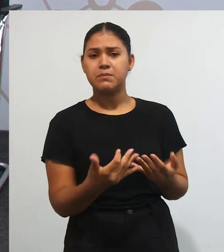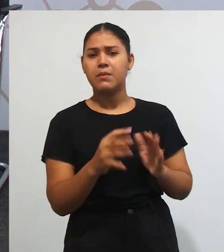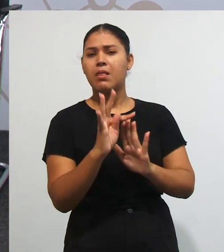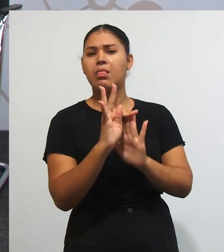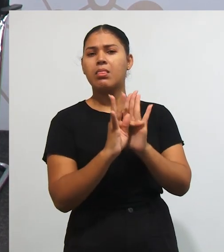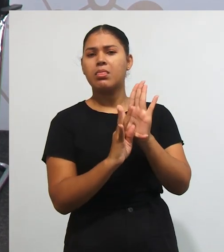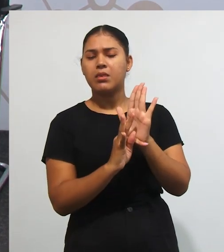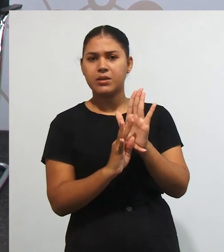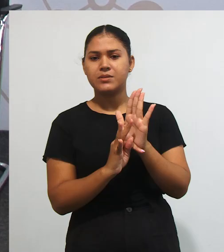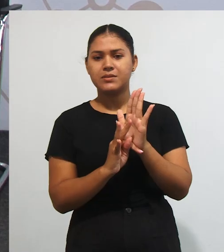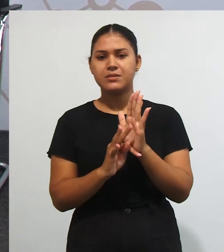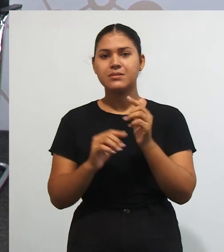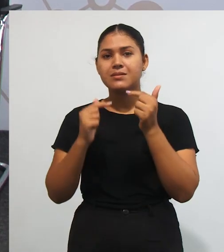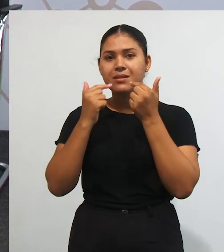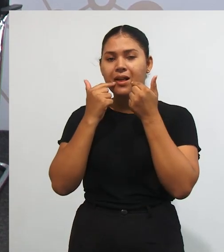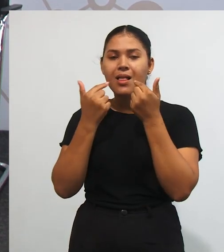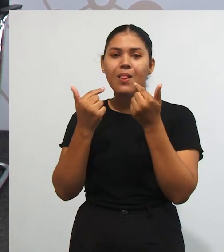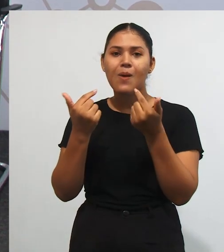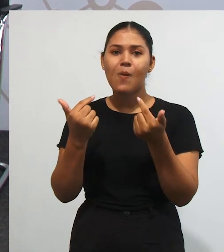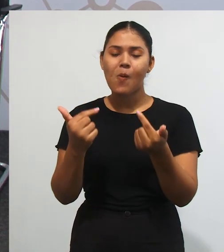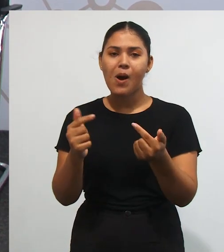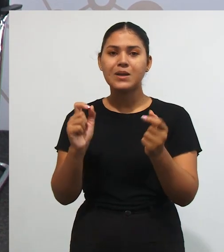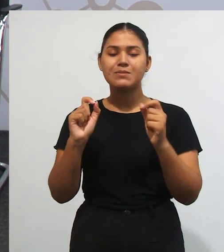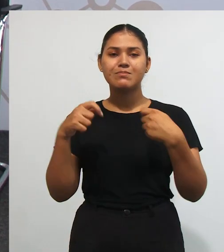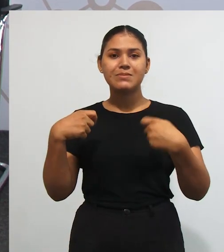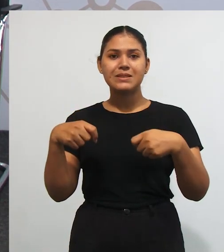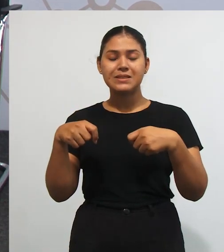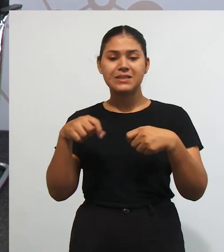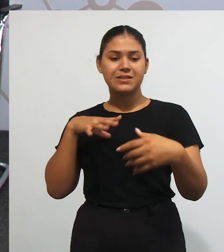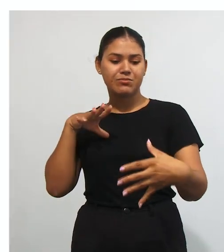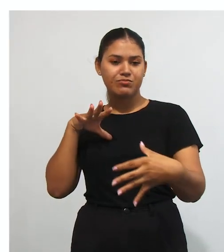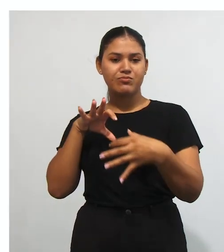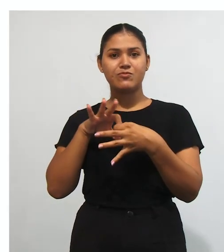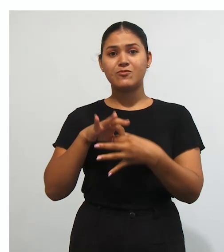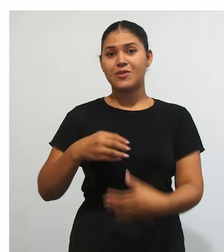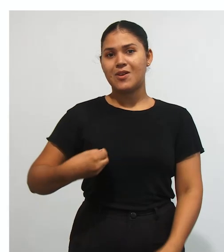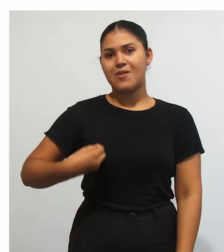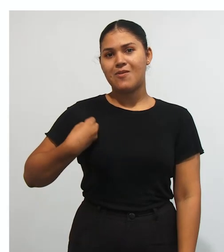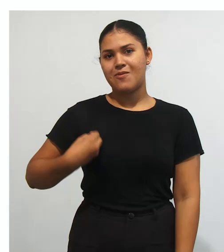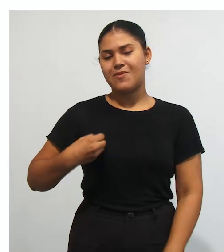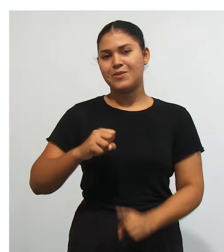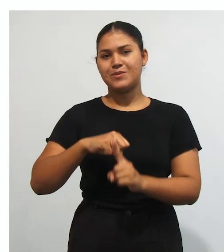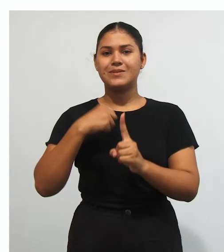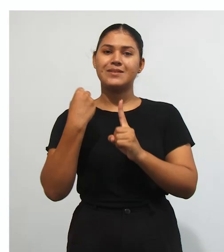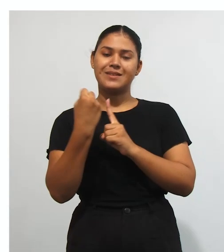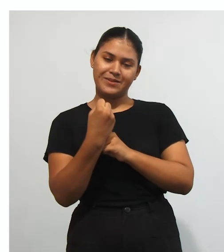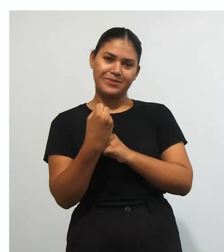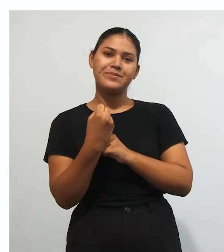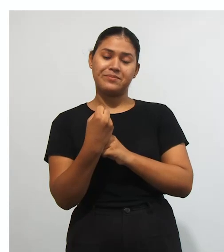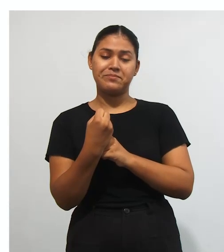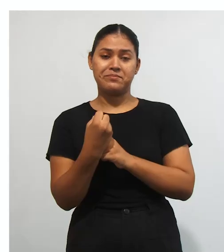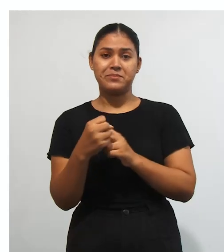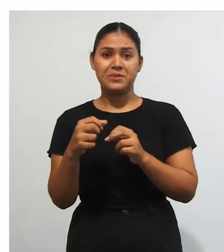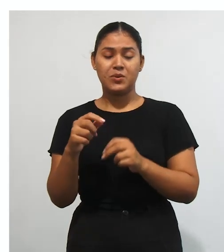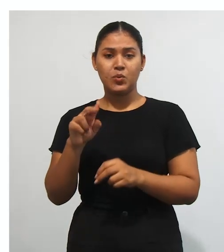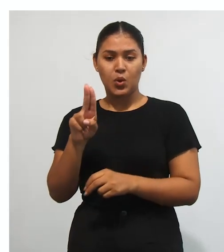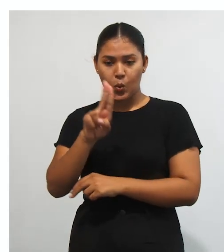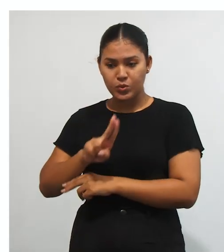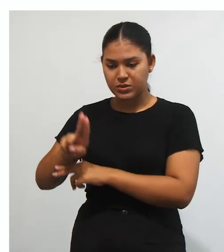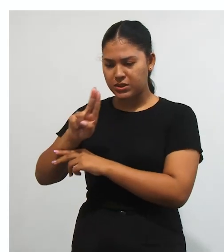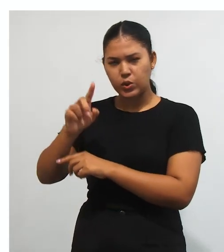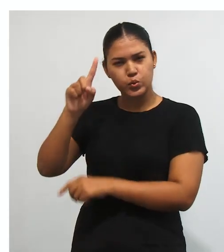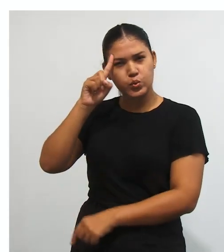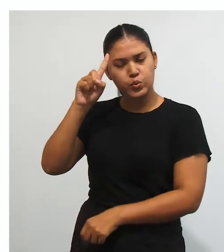é resultado das necessidades e ações humanas na vida e em sociedade. Exatamente. Né? E aí dessas necessidades,